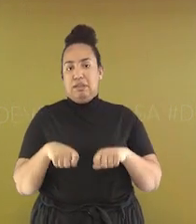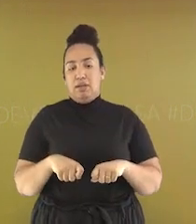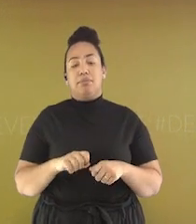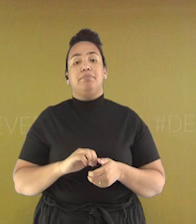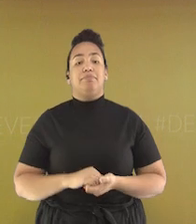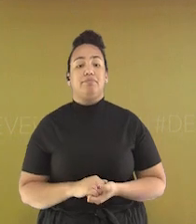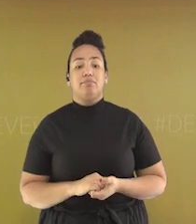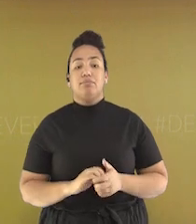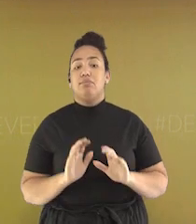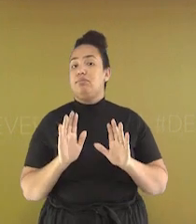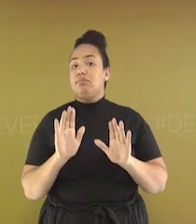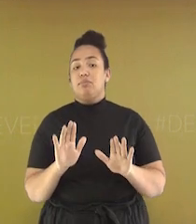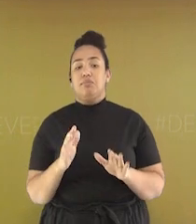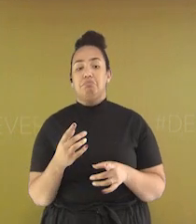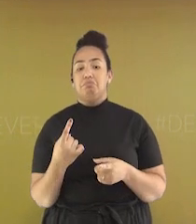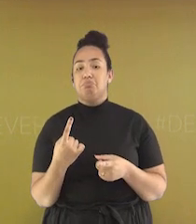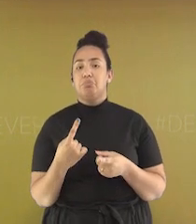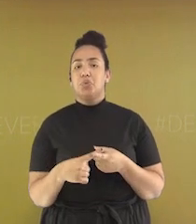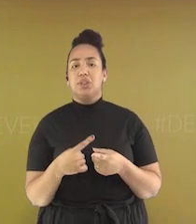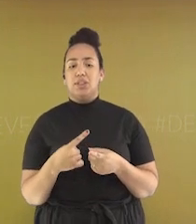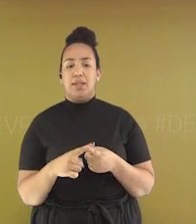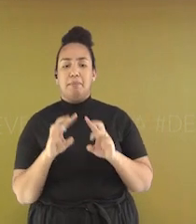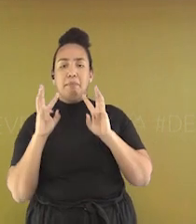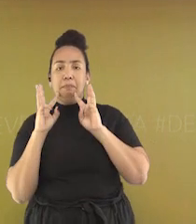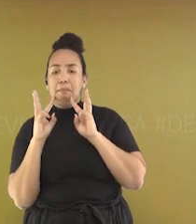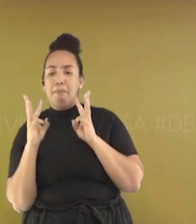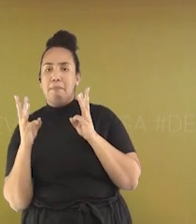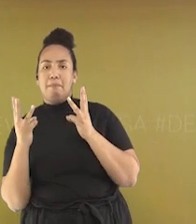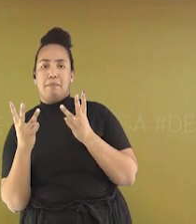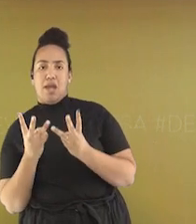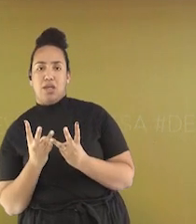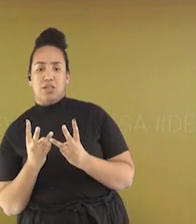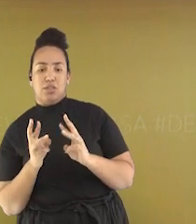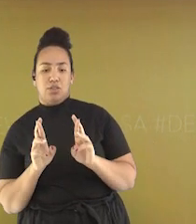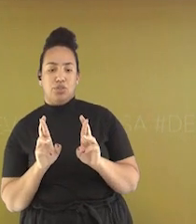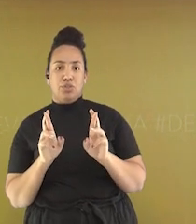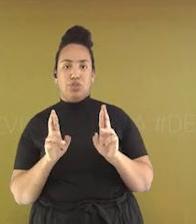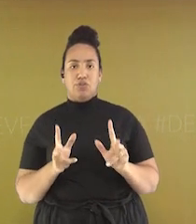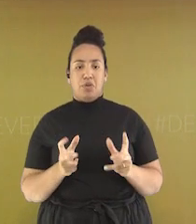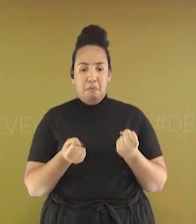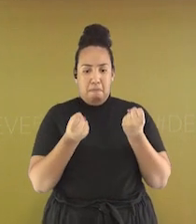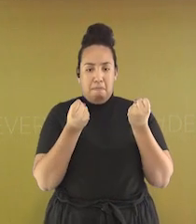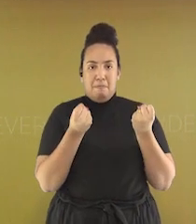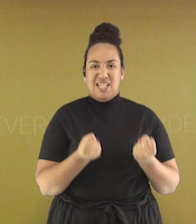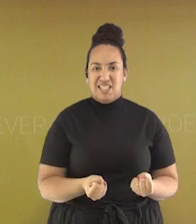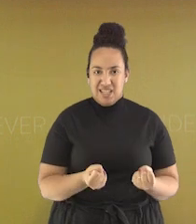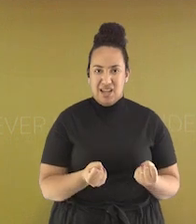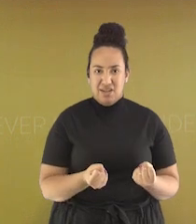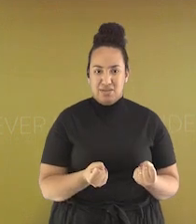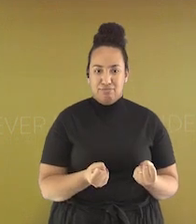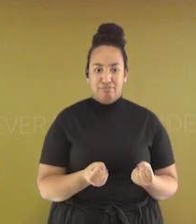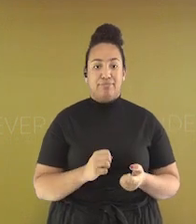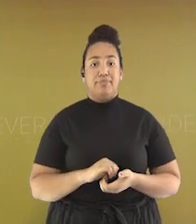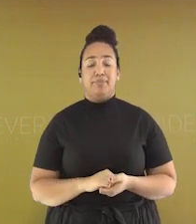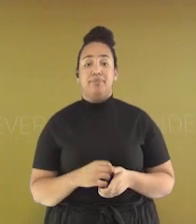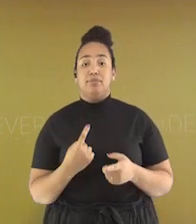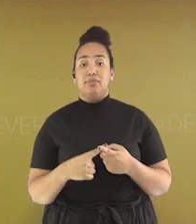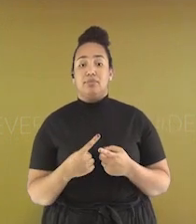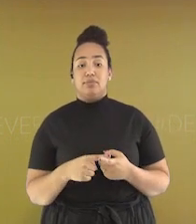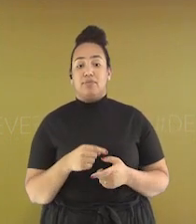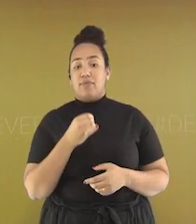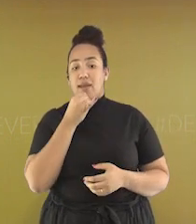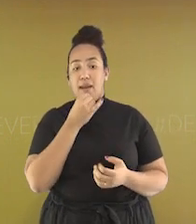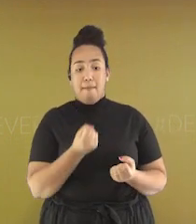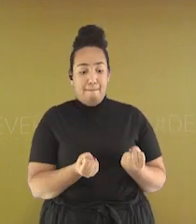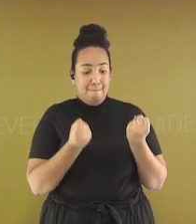caminhão. Mas por que é chamado de massa e não de peso? Porque peso